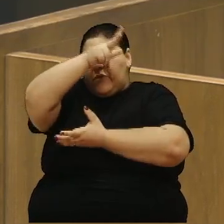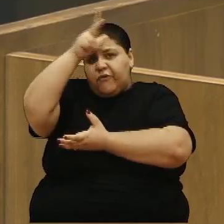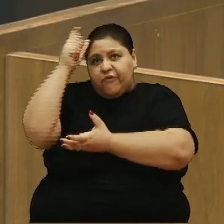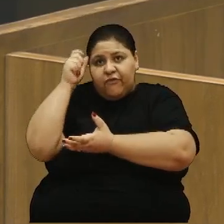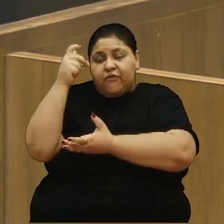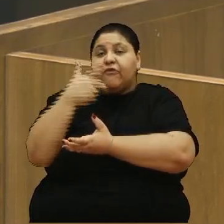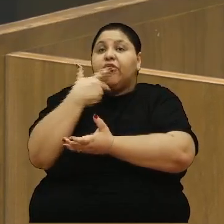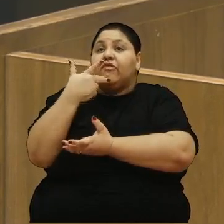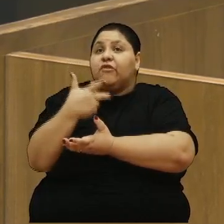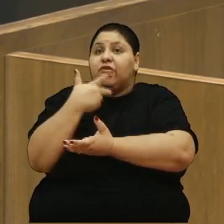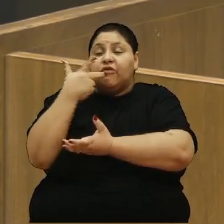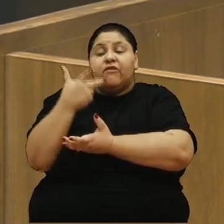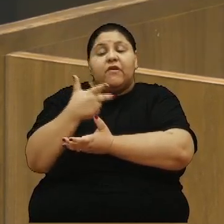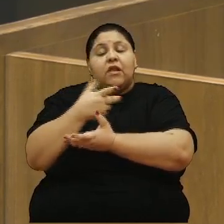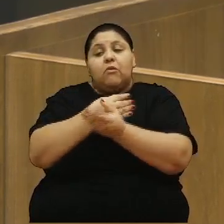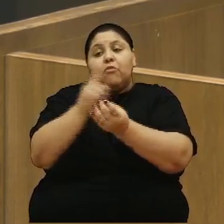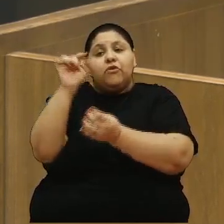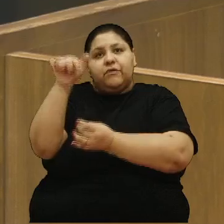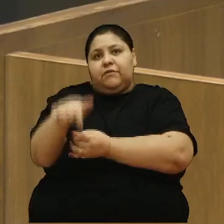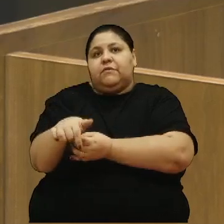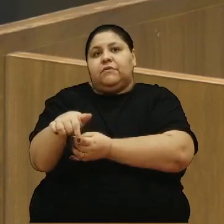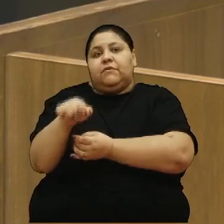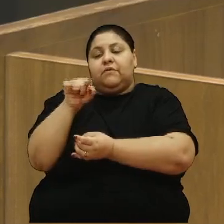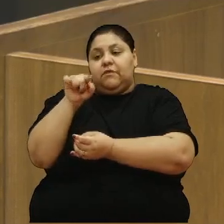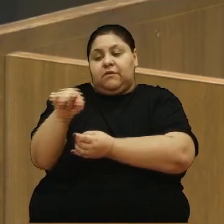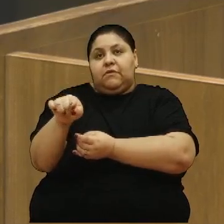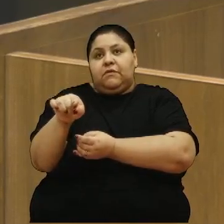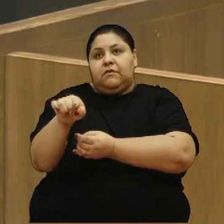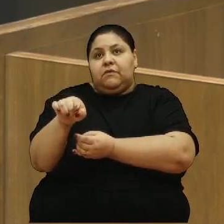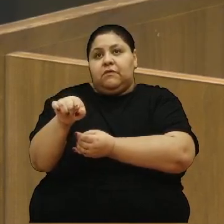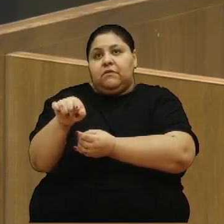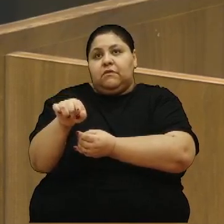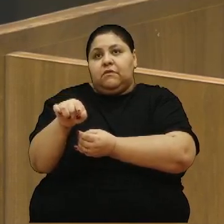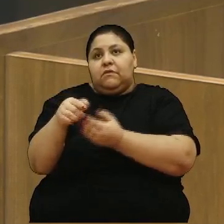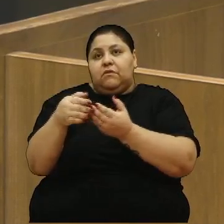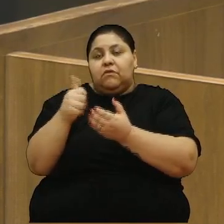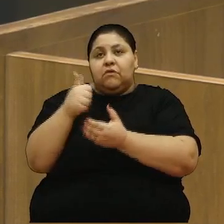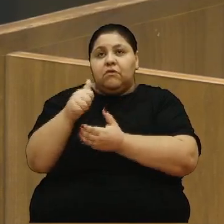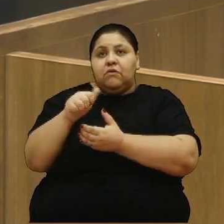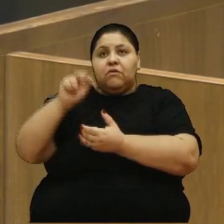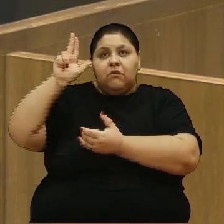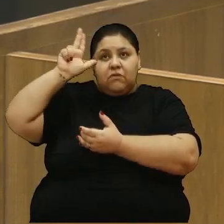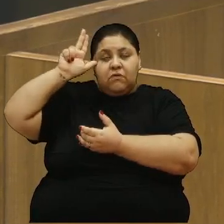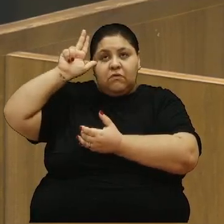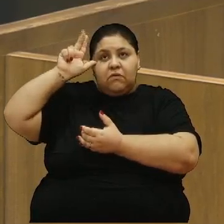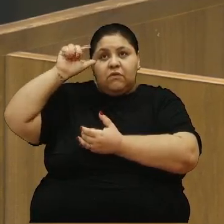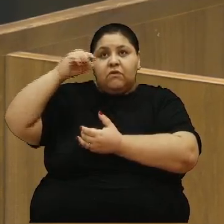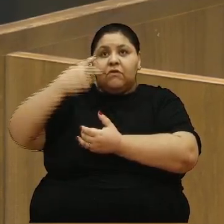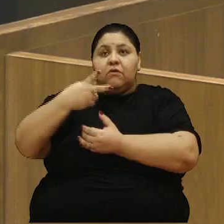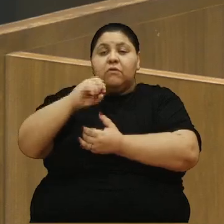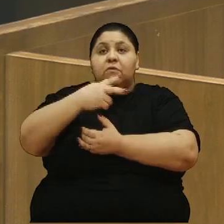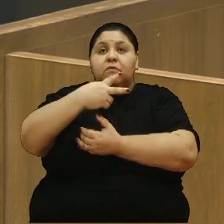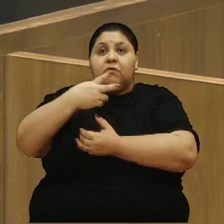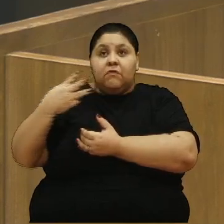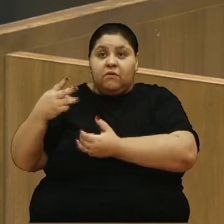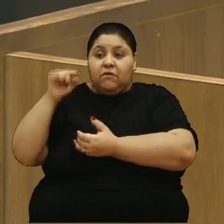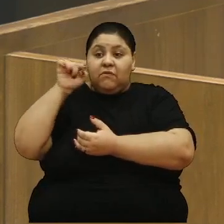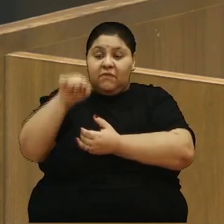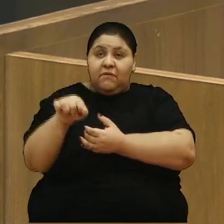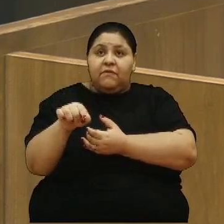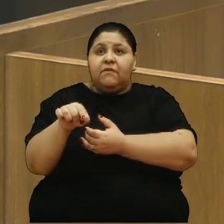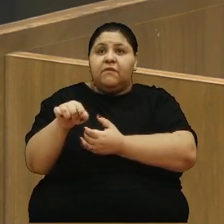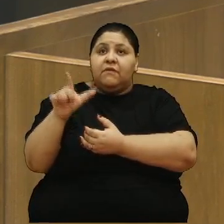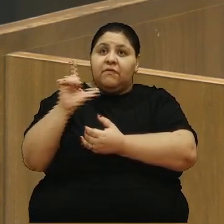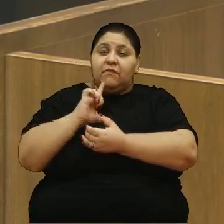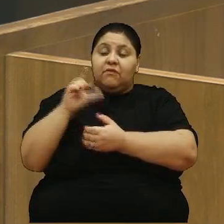que eu falo inúmeras vezes essa carta, lá em abril, 11 de abril de 2023. Entre essas coisas,